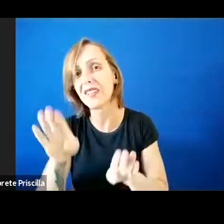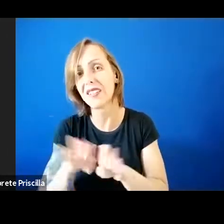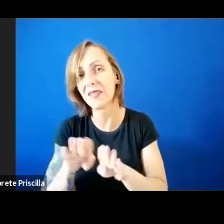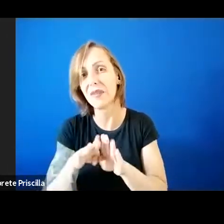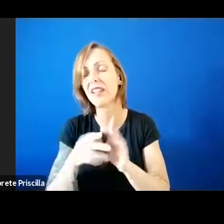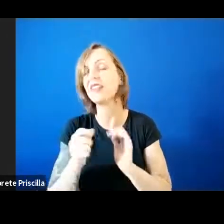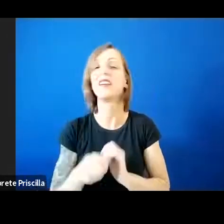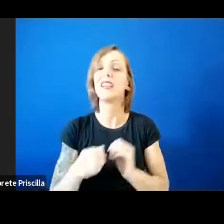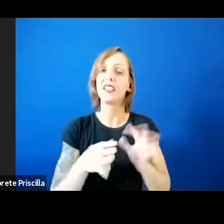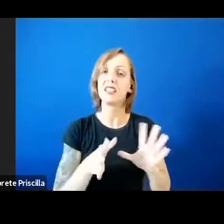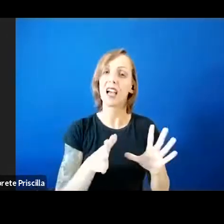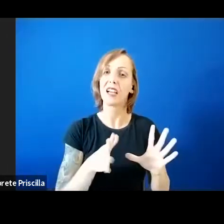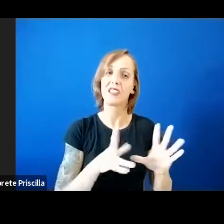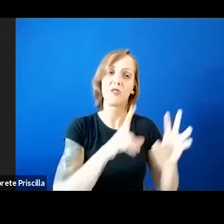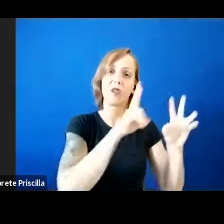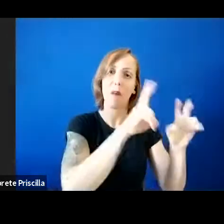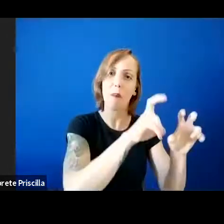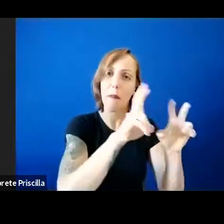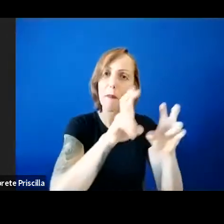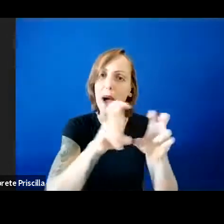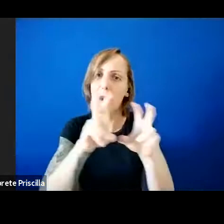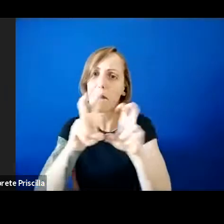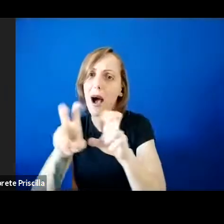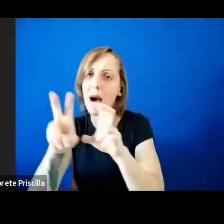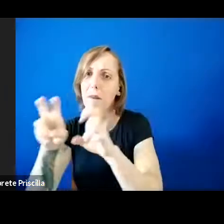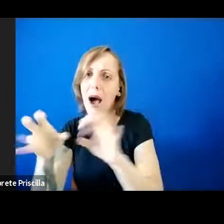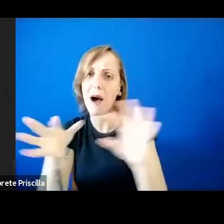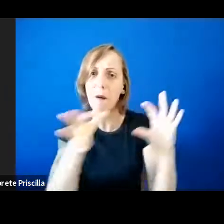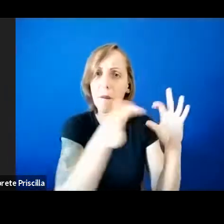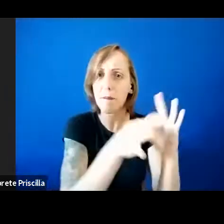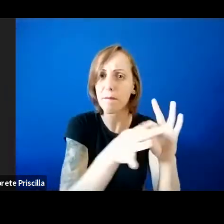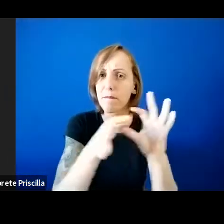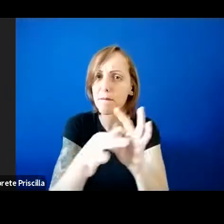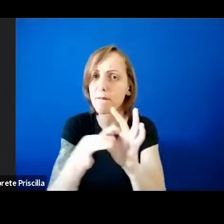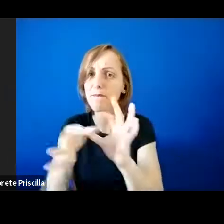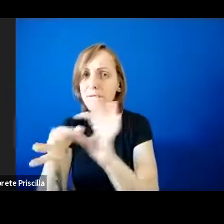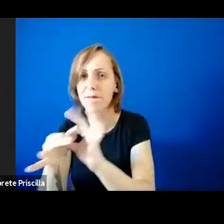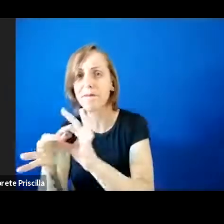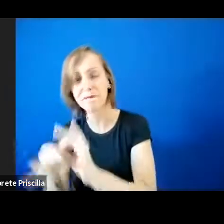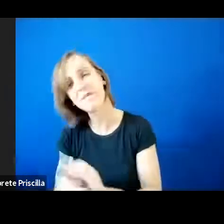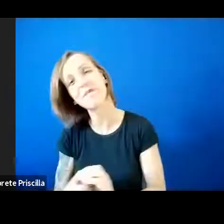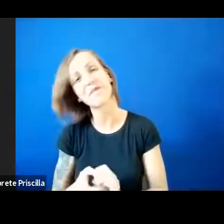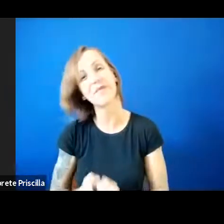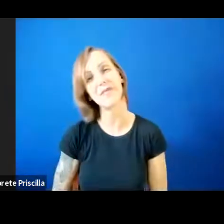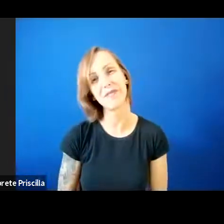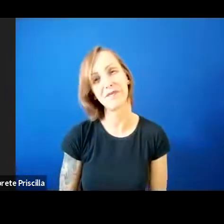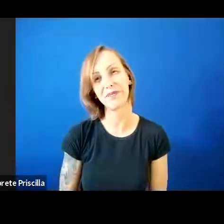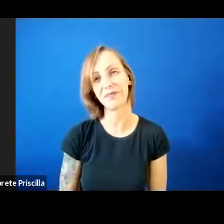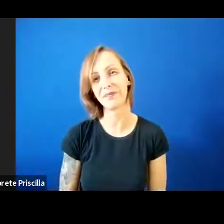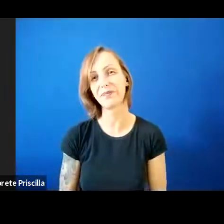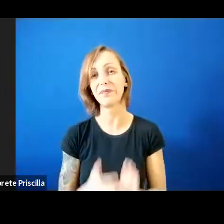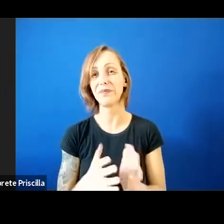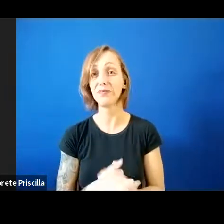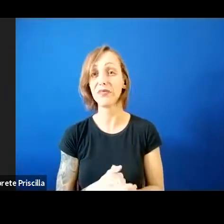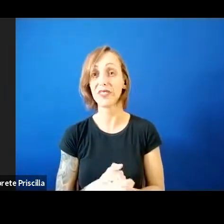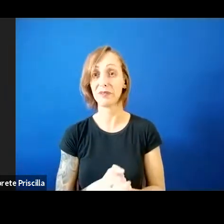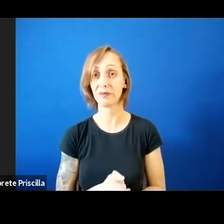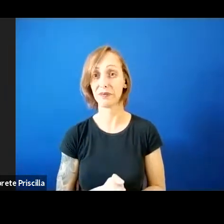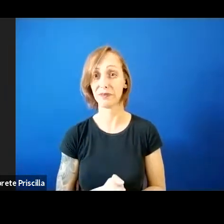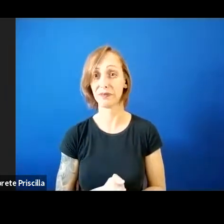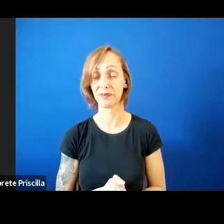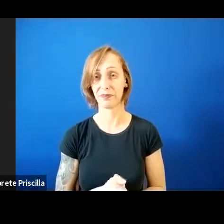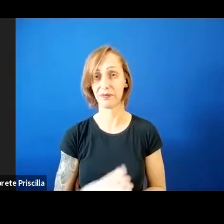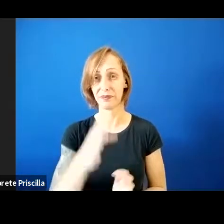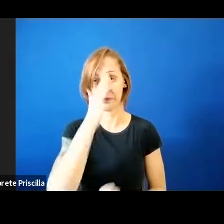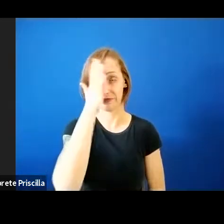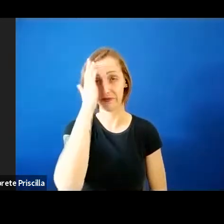combinado de coisas onde entrelaçadas, onde um ponto sustenta o outro. E